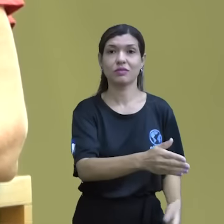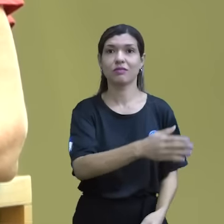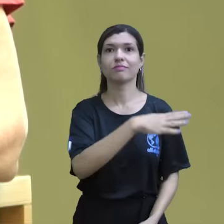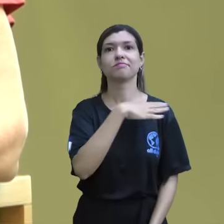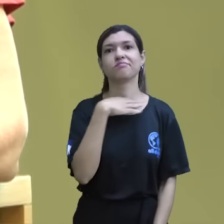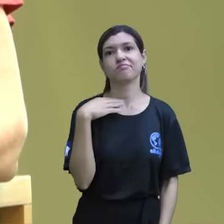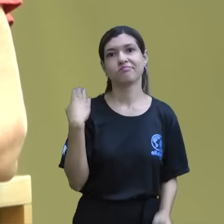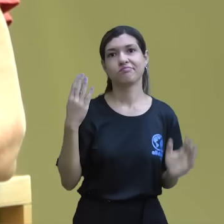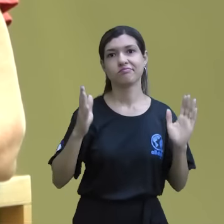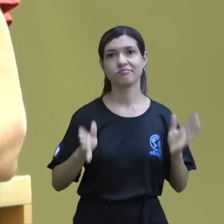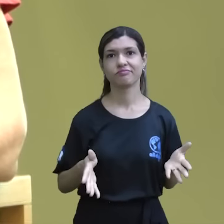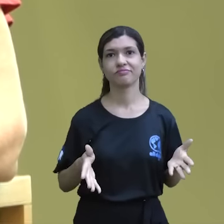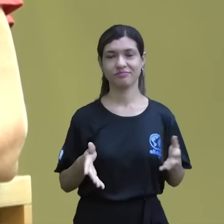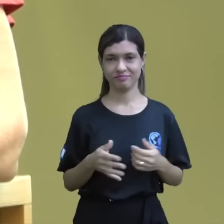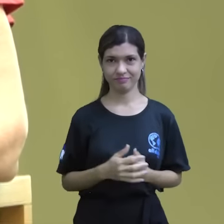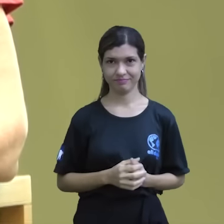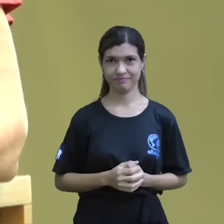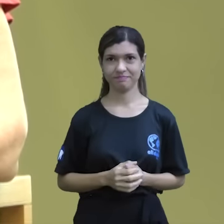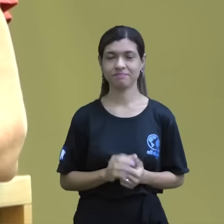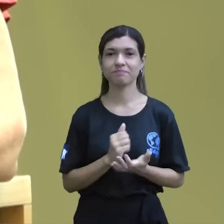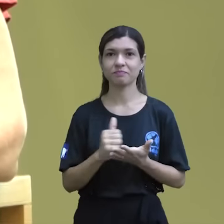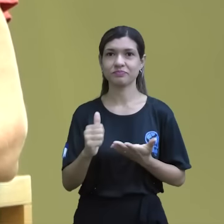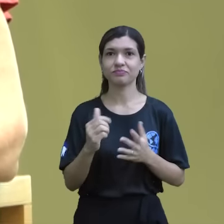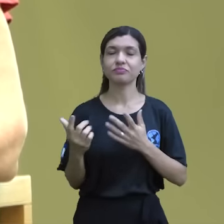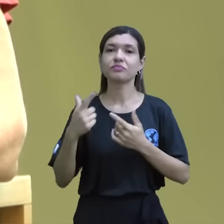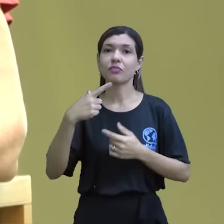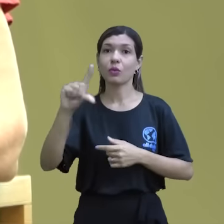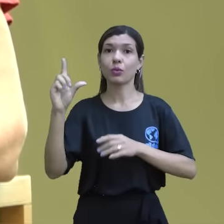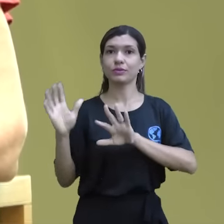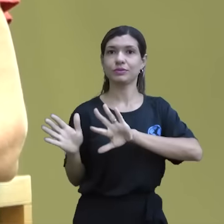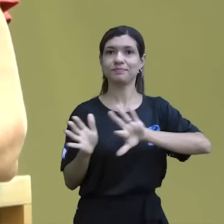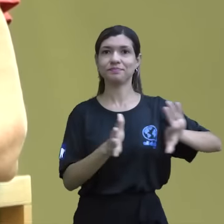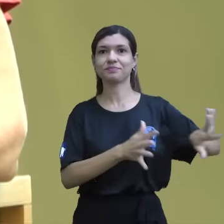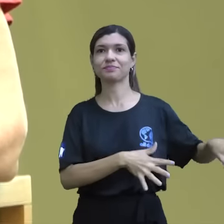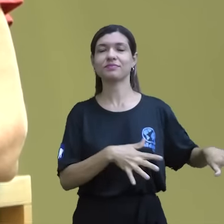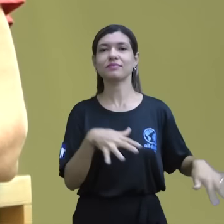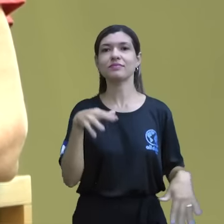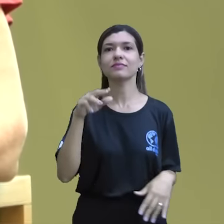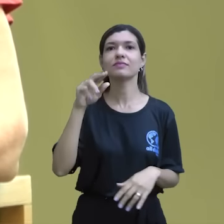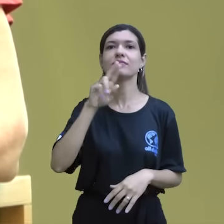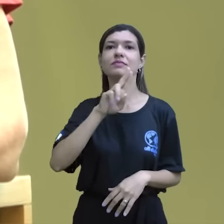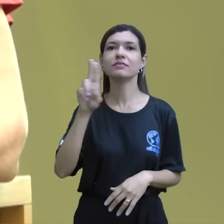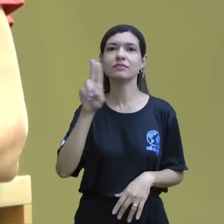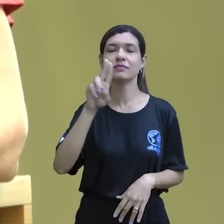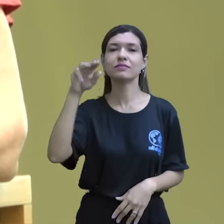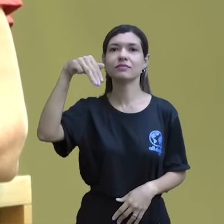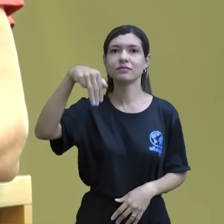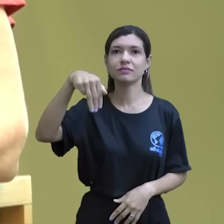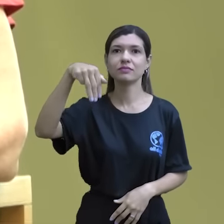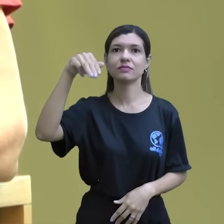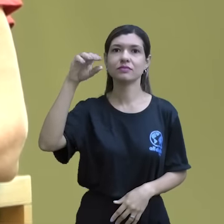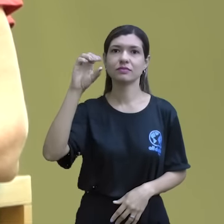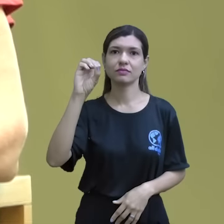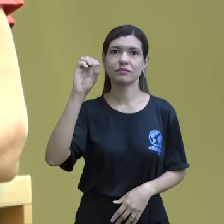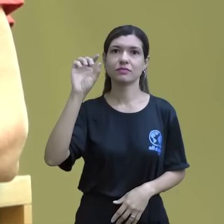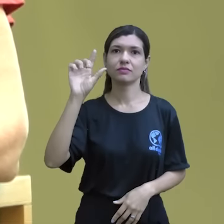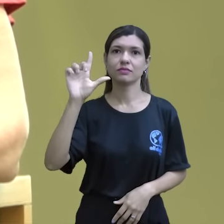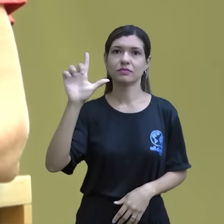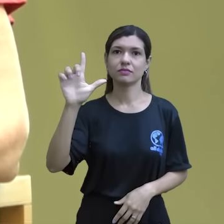muito denunciador das condições de vida da gente humilde e do